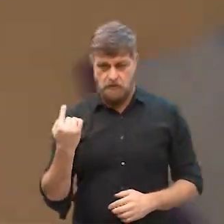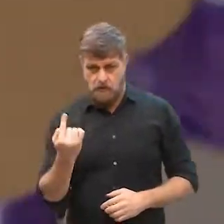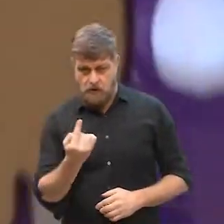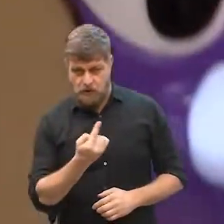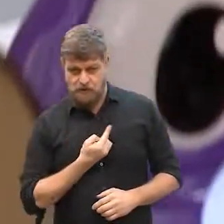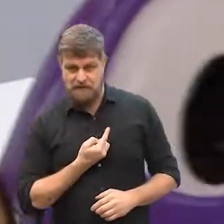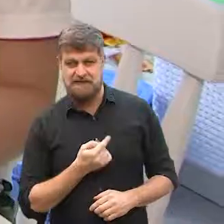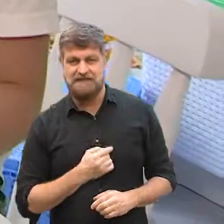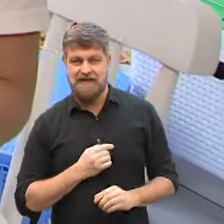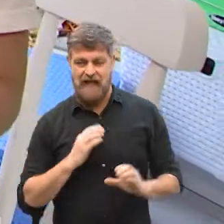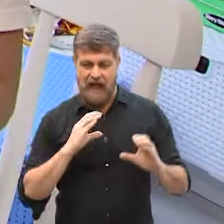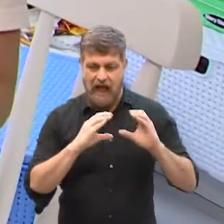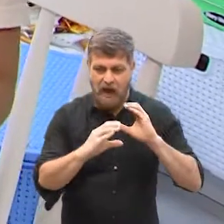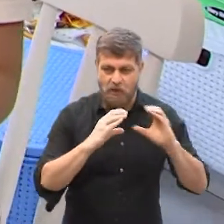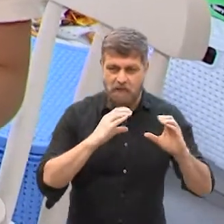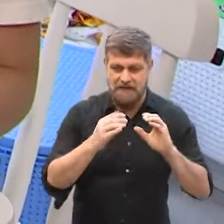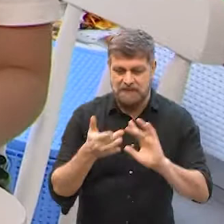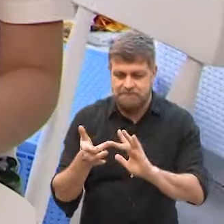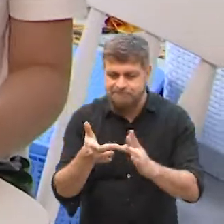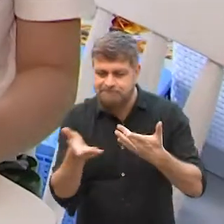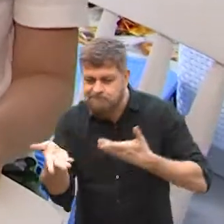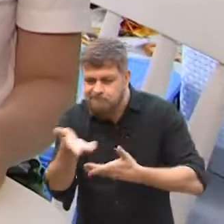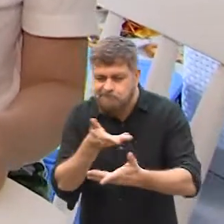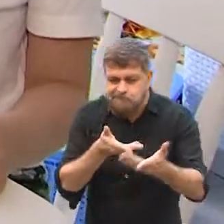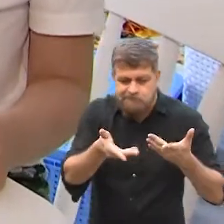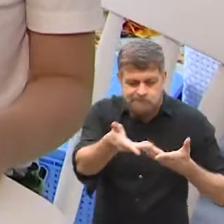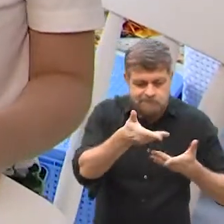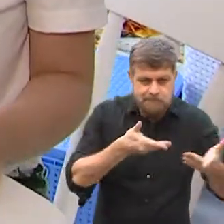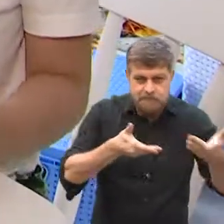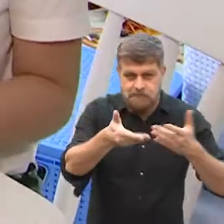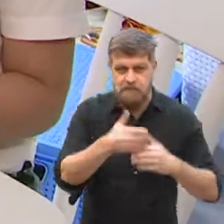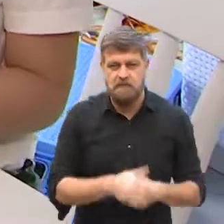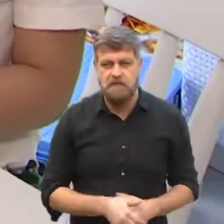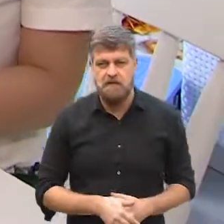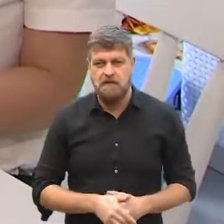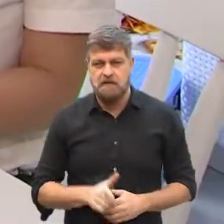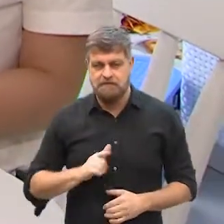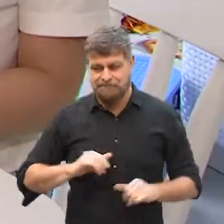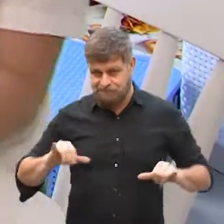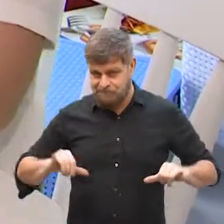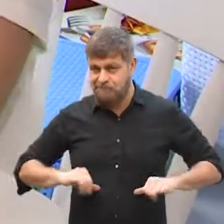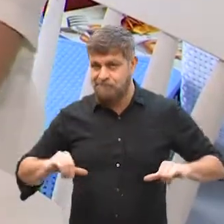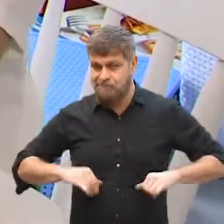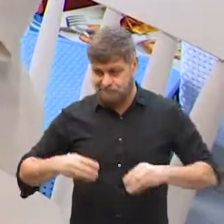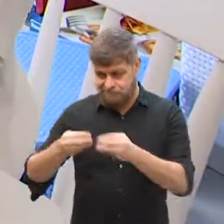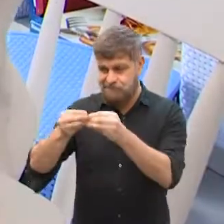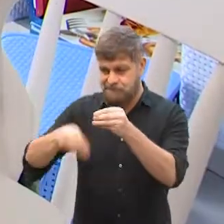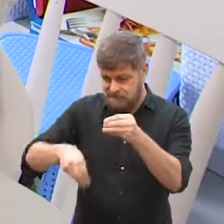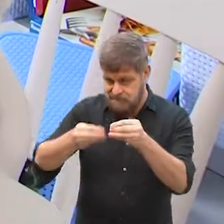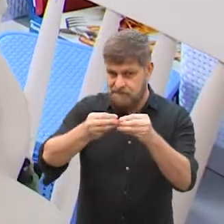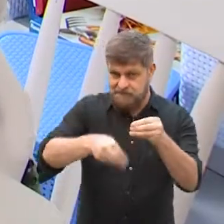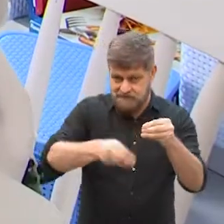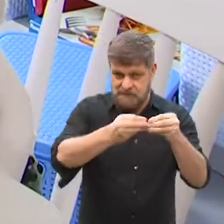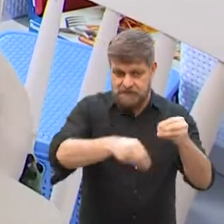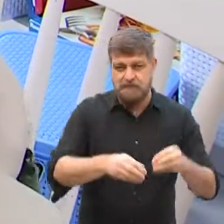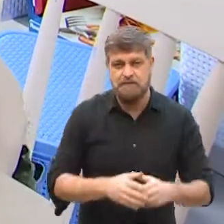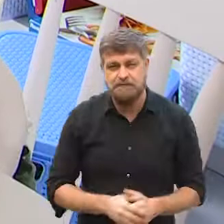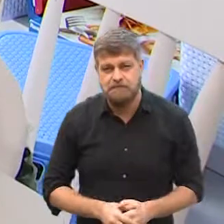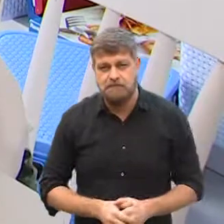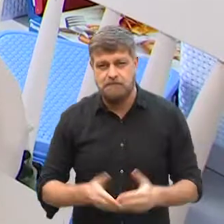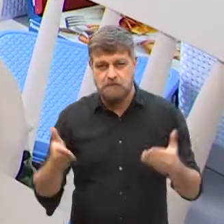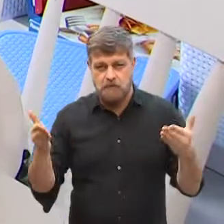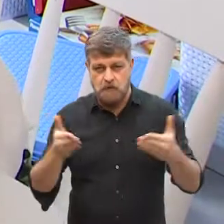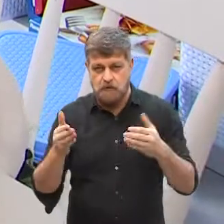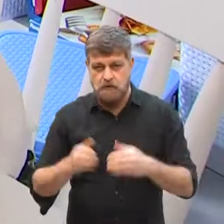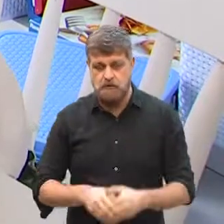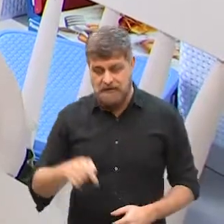a comunicação, a interação entre as pessoas sofressem alguns prejuízos, né? Então, hoje eu